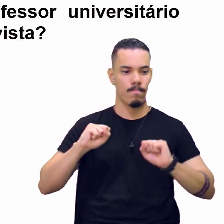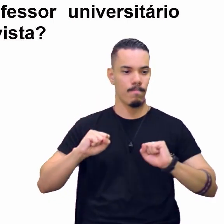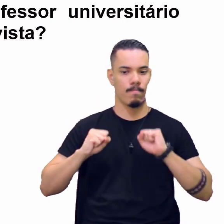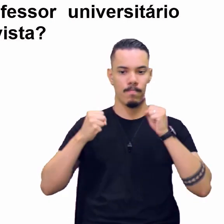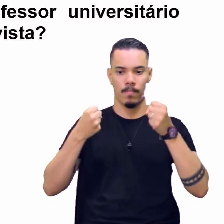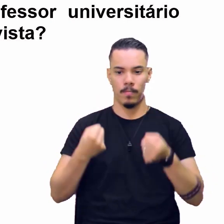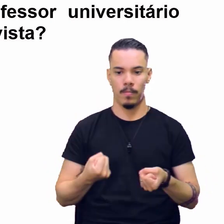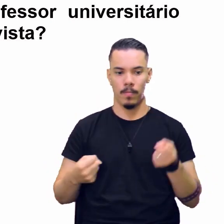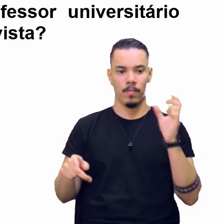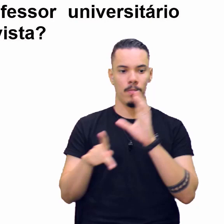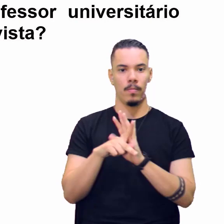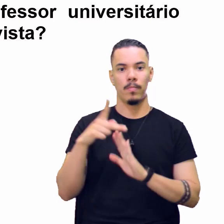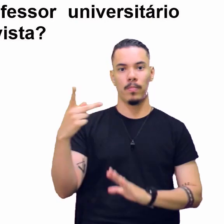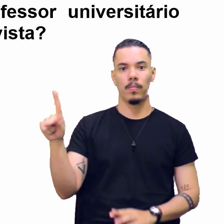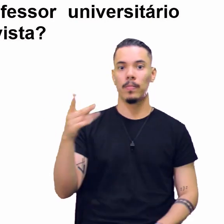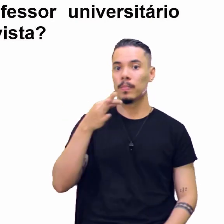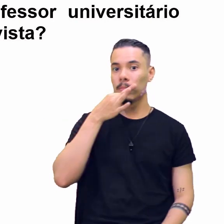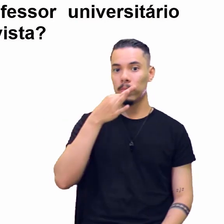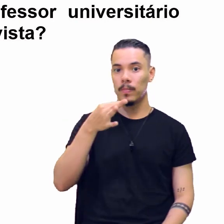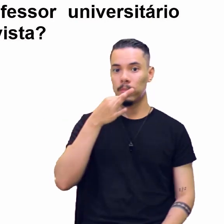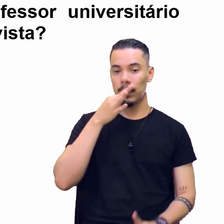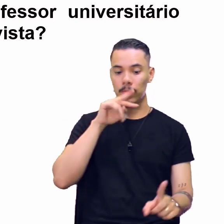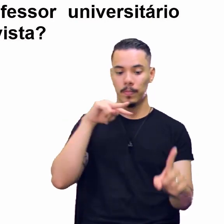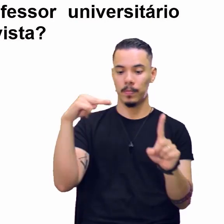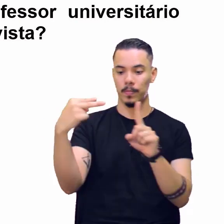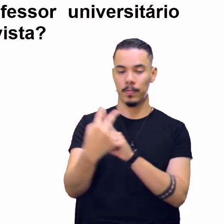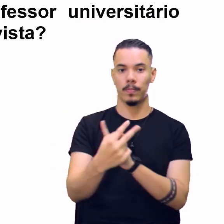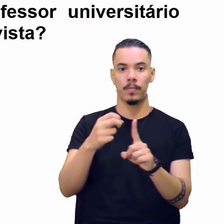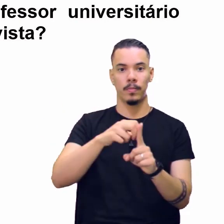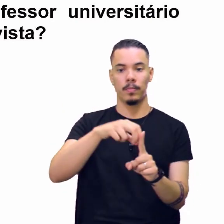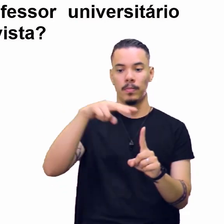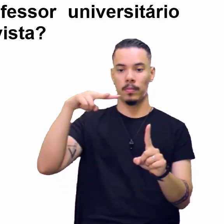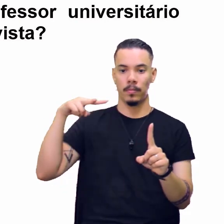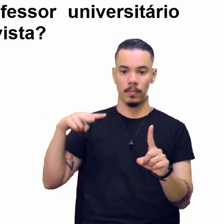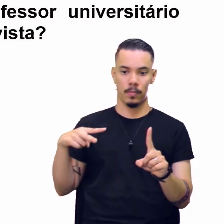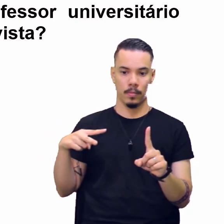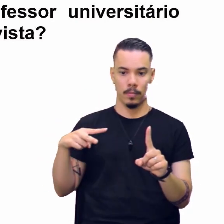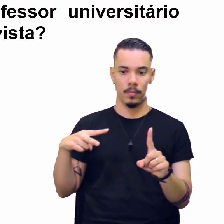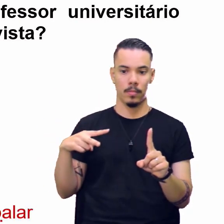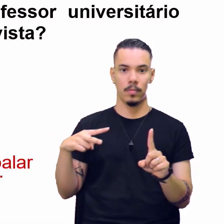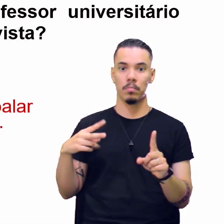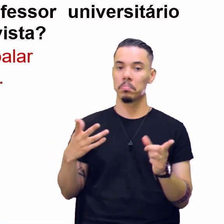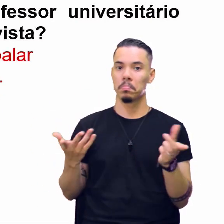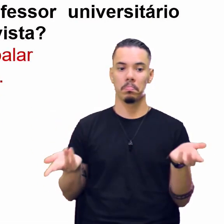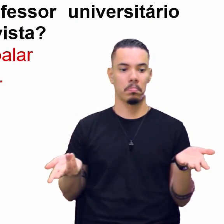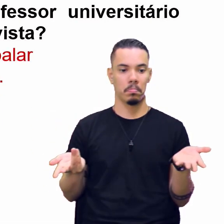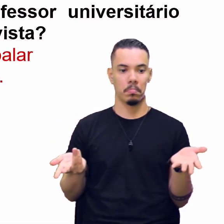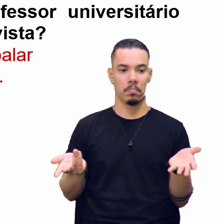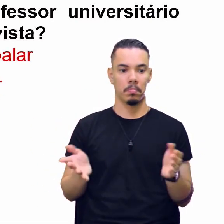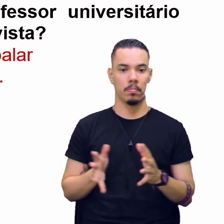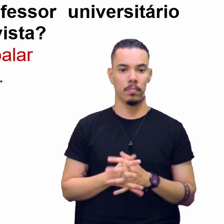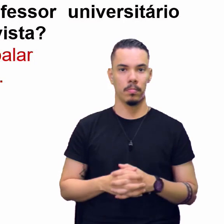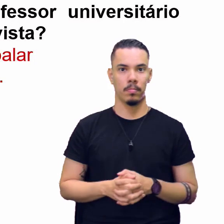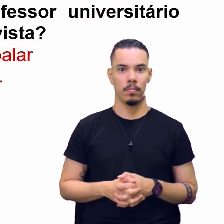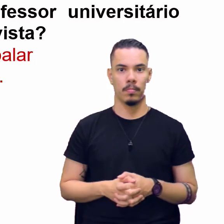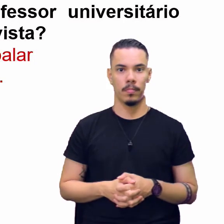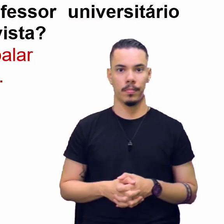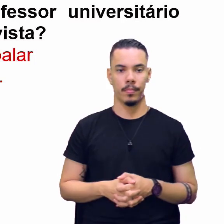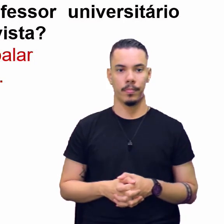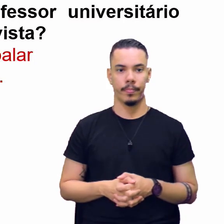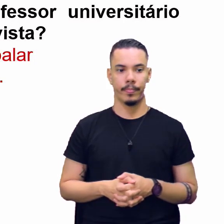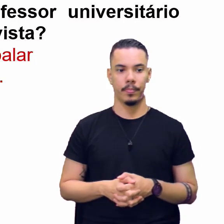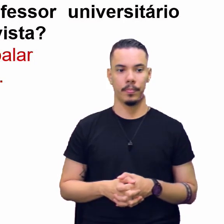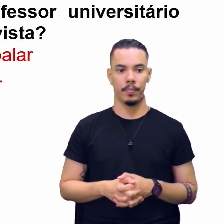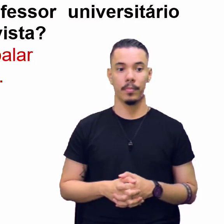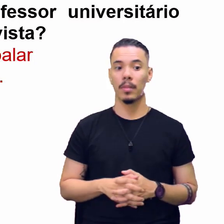seu ponto de vista? Com que respaldo? Vamos aqui, ó. Segundo ele,